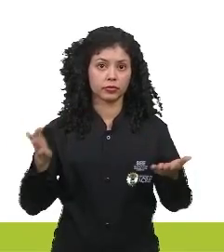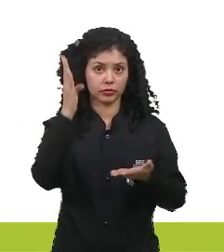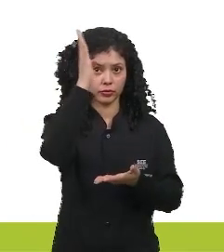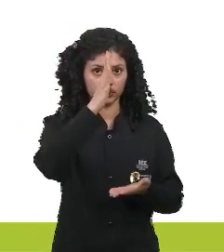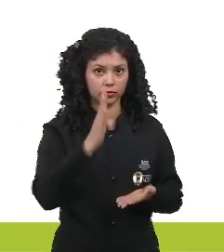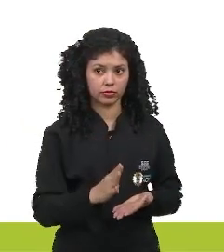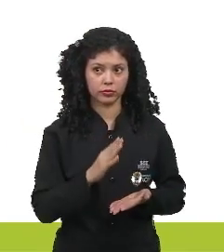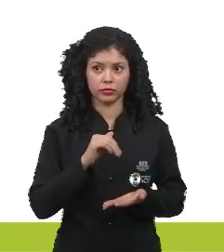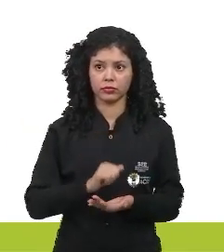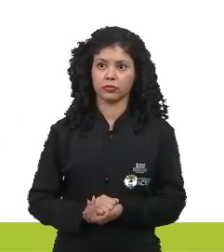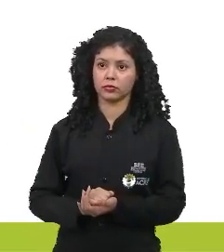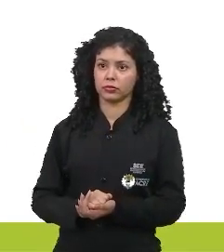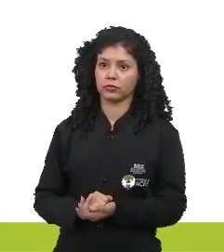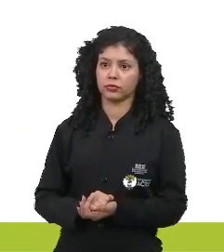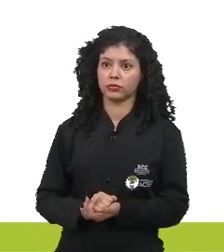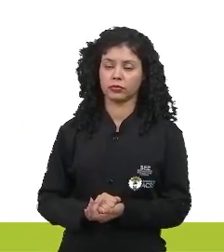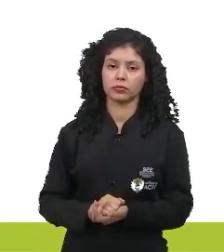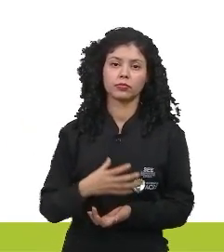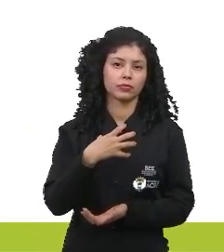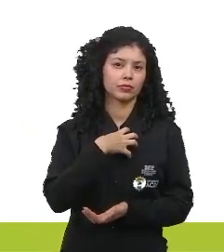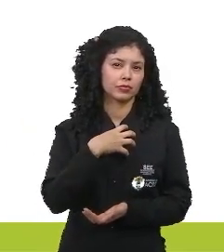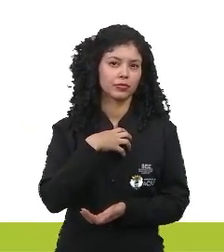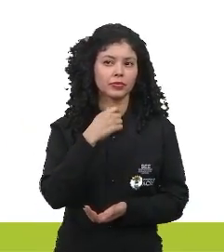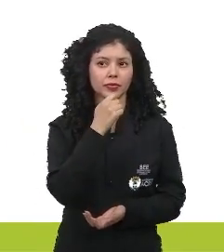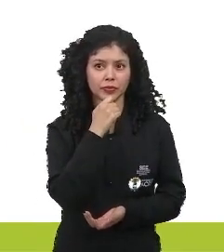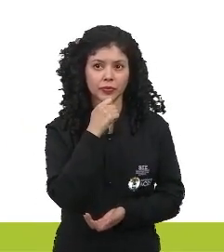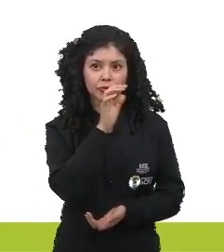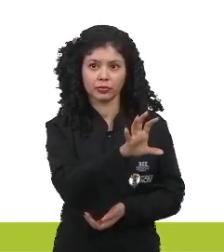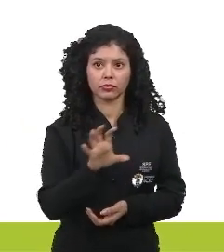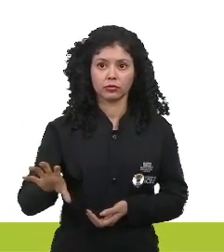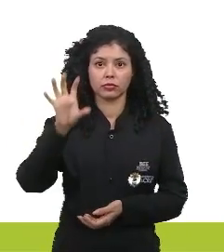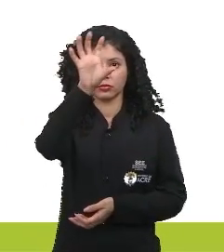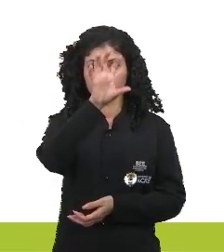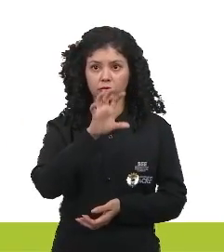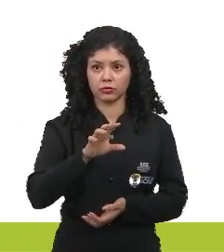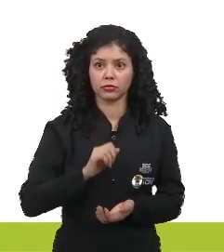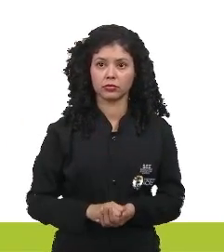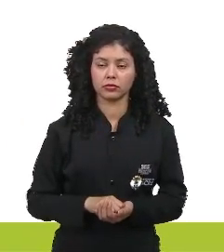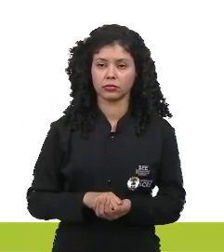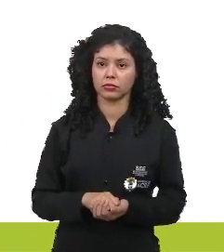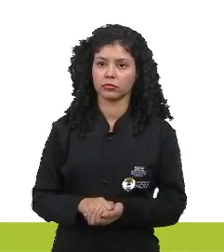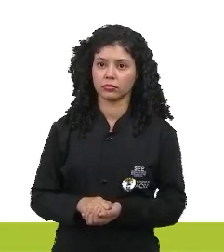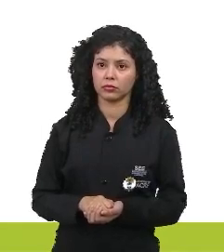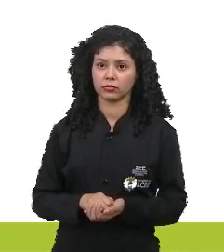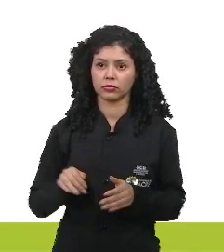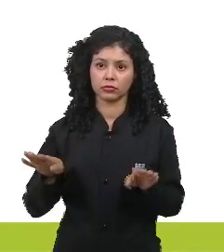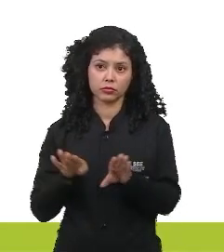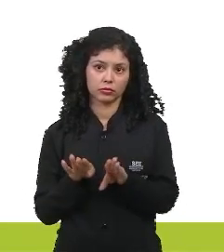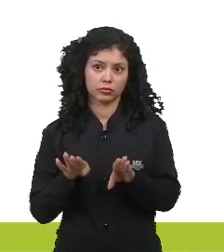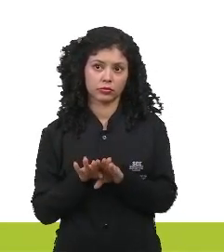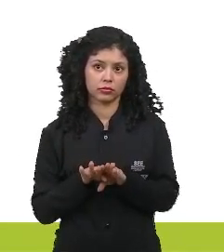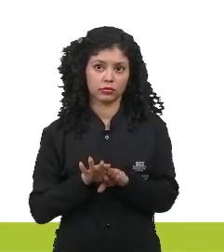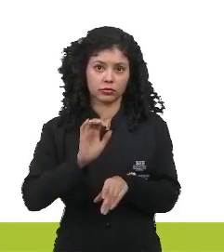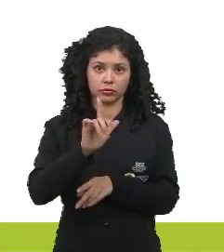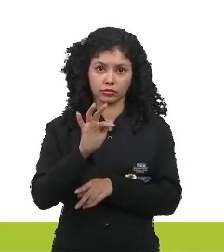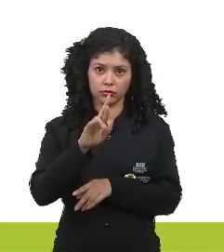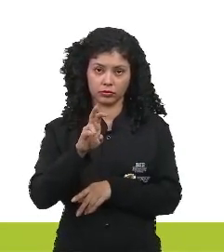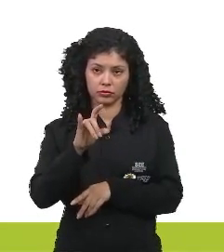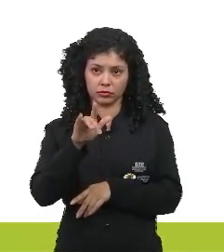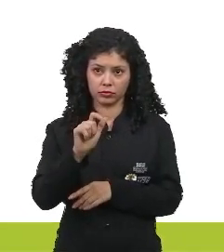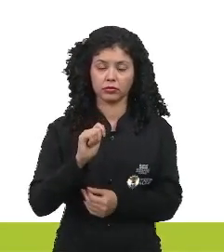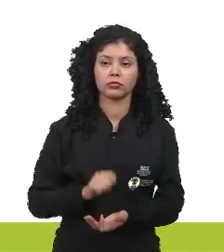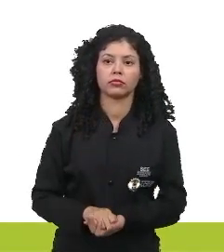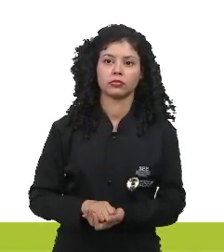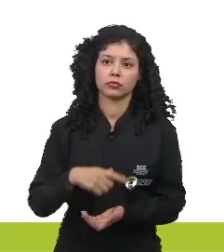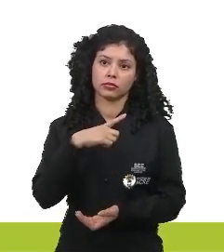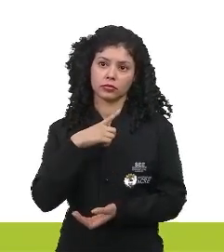que naquele momento ainda, observa aqui o mapa, o Brasil era apenas isso, olha, o litoral,